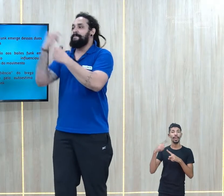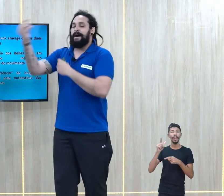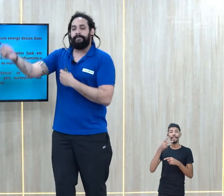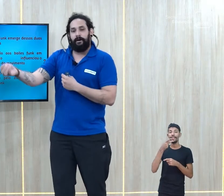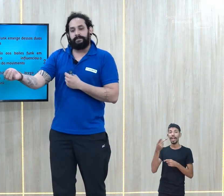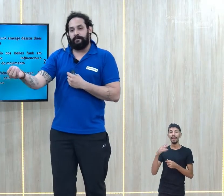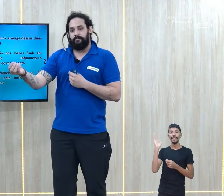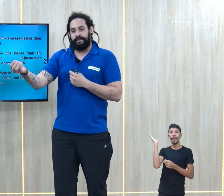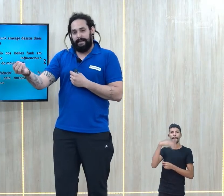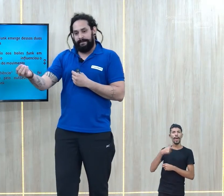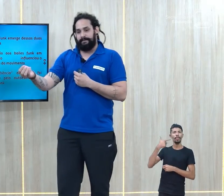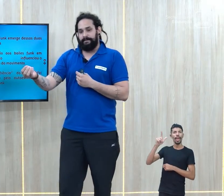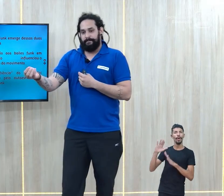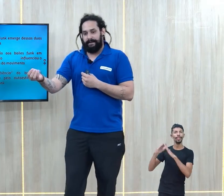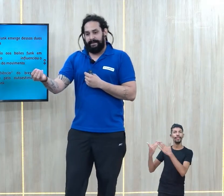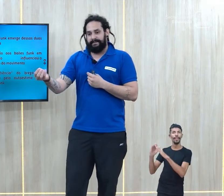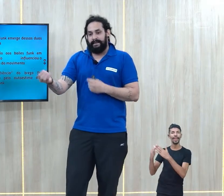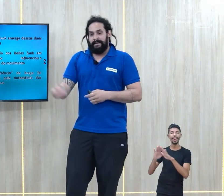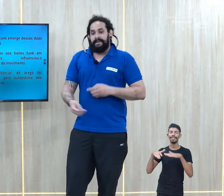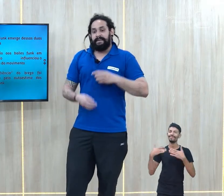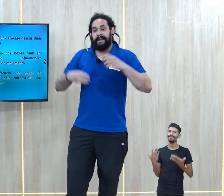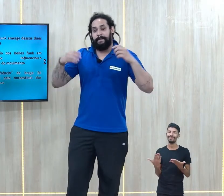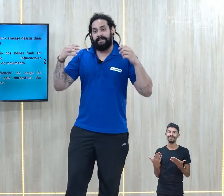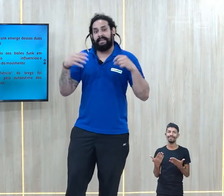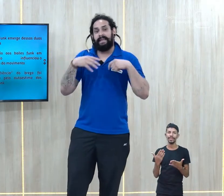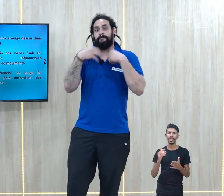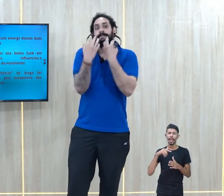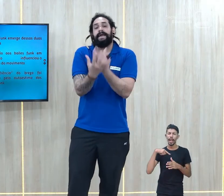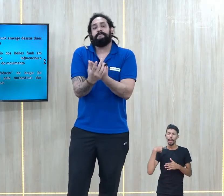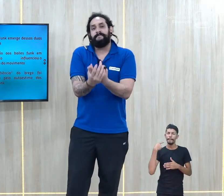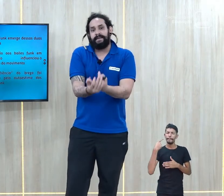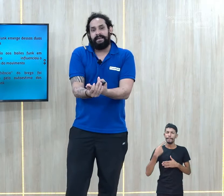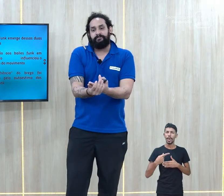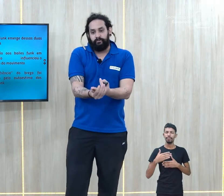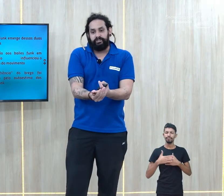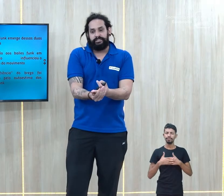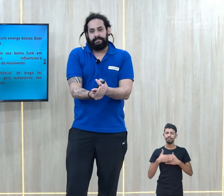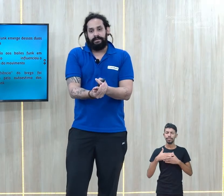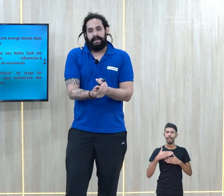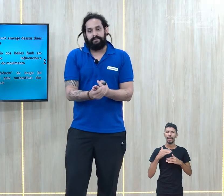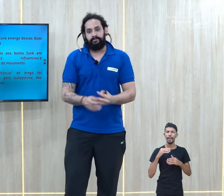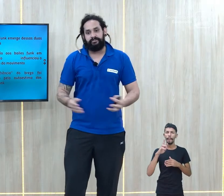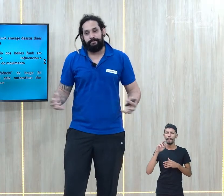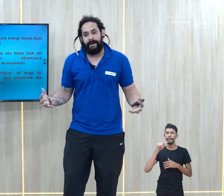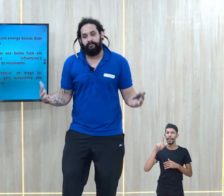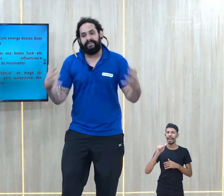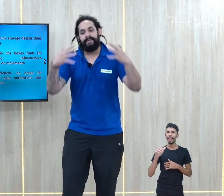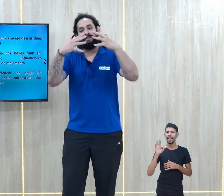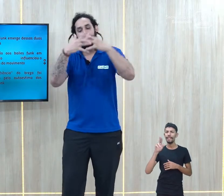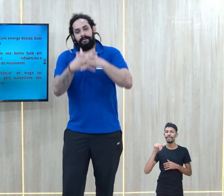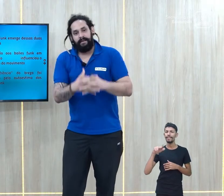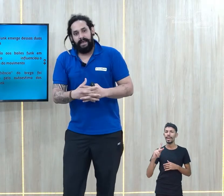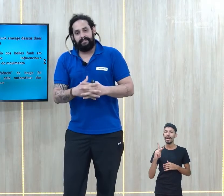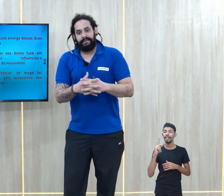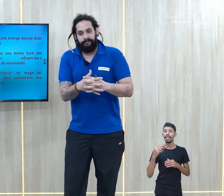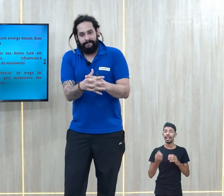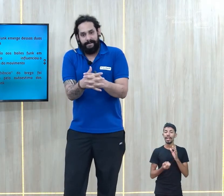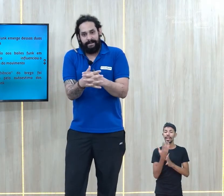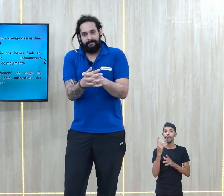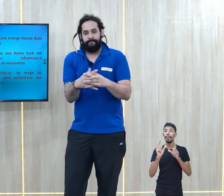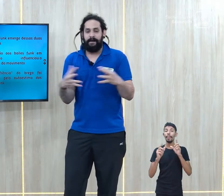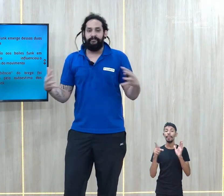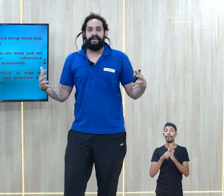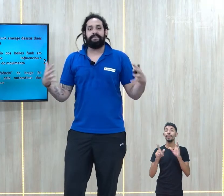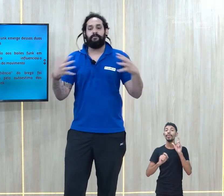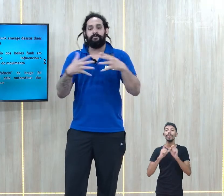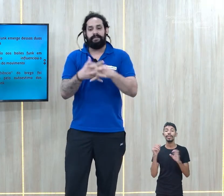falava mal da outra comunidade, beleza? E é a partir daí que o brega funk ele surge. Ele surge para unir essas favelas,